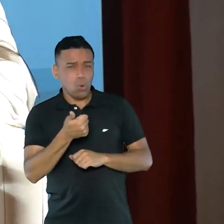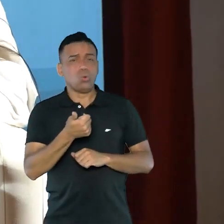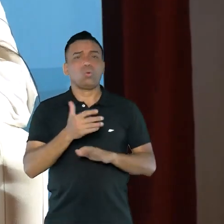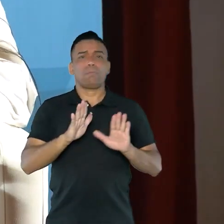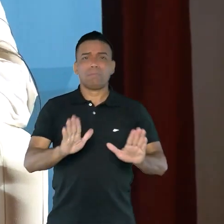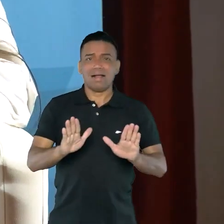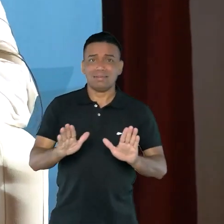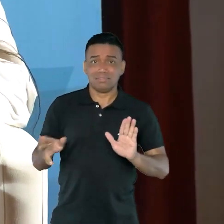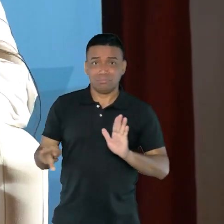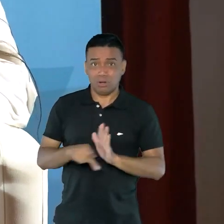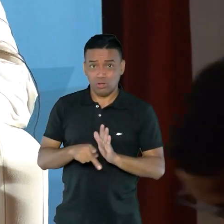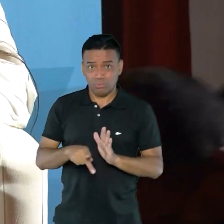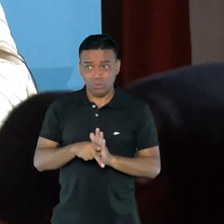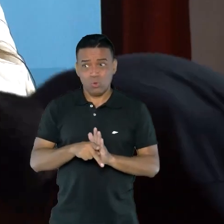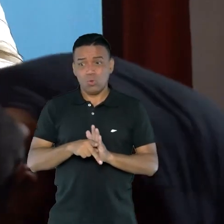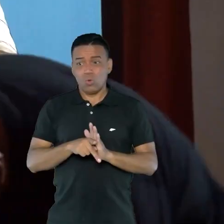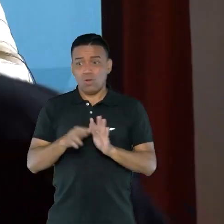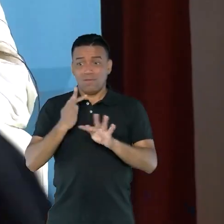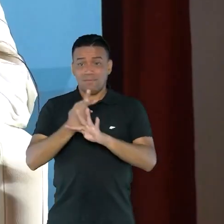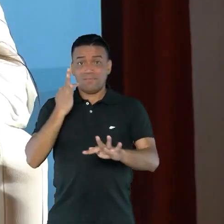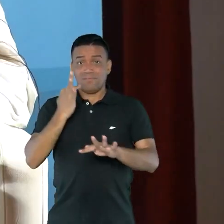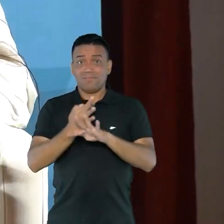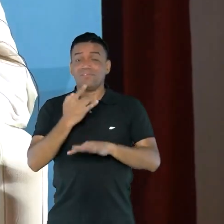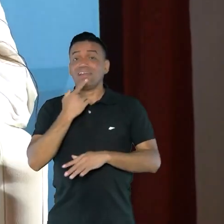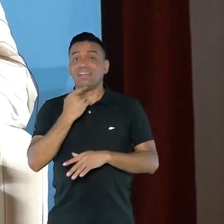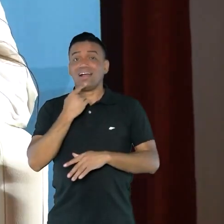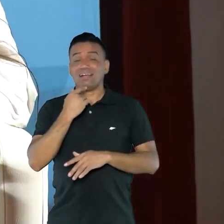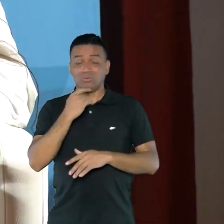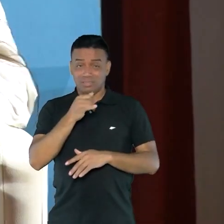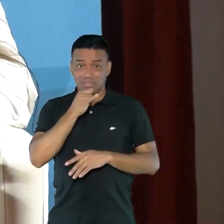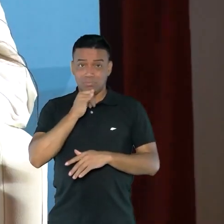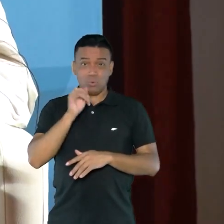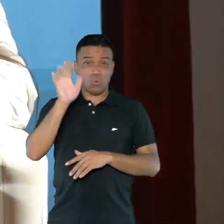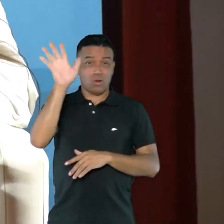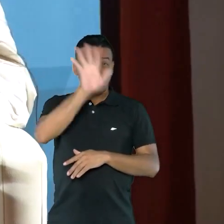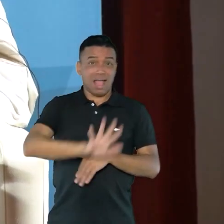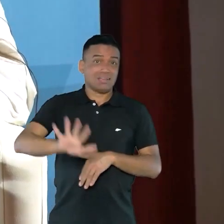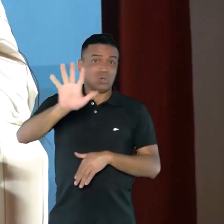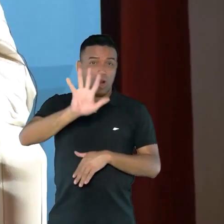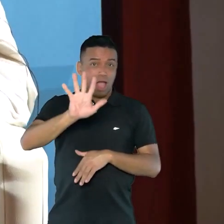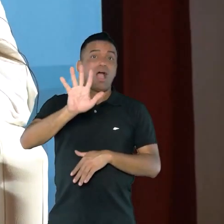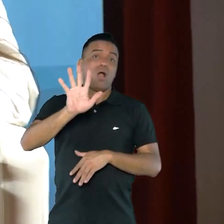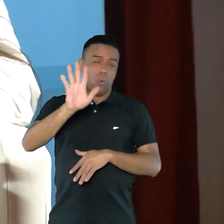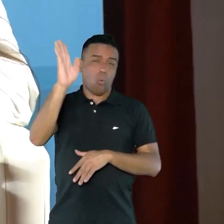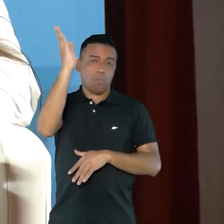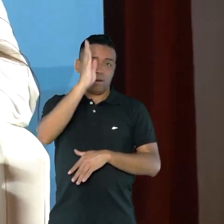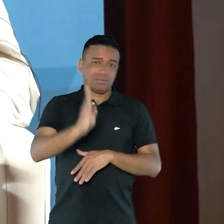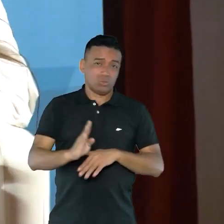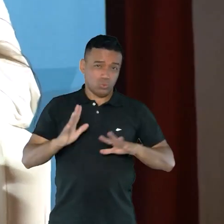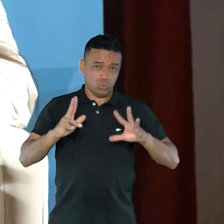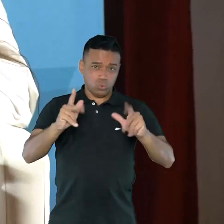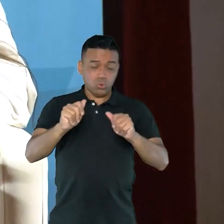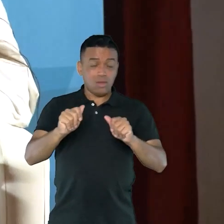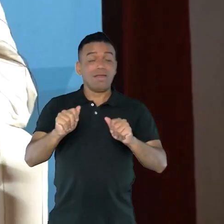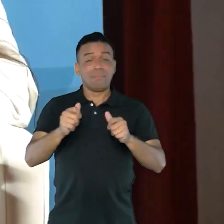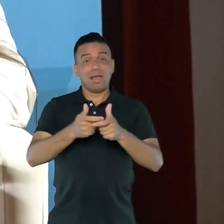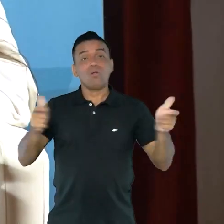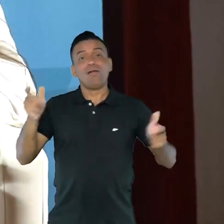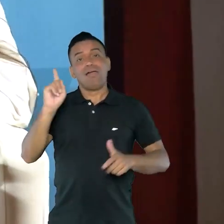em relação aos feriados, os nacionais mesmo, né? A maioria deles é